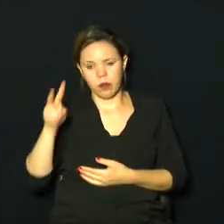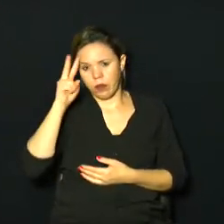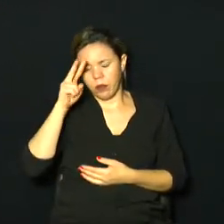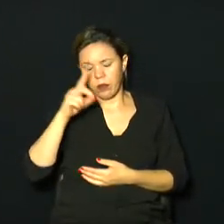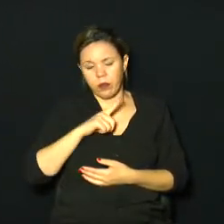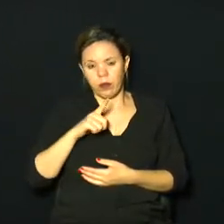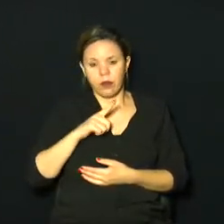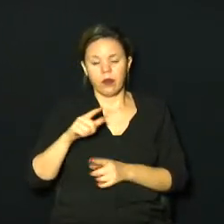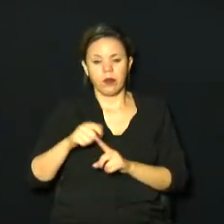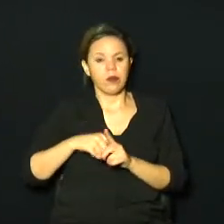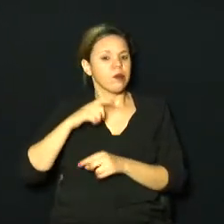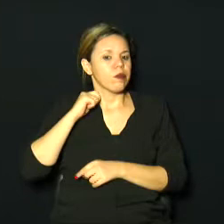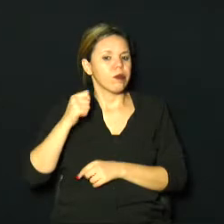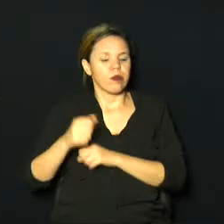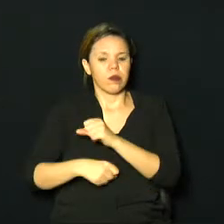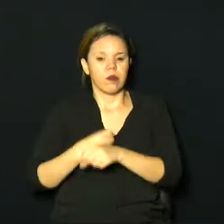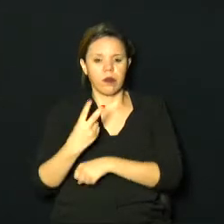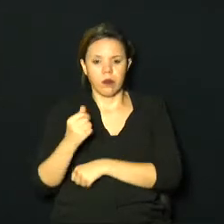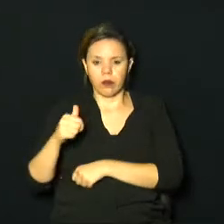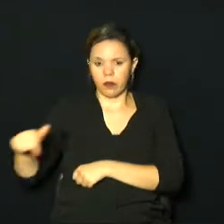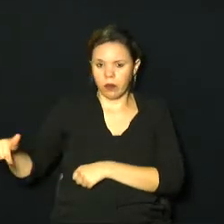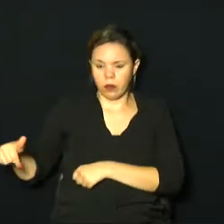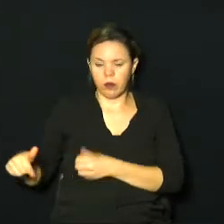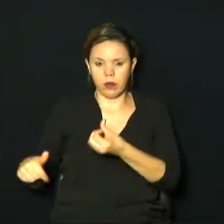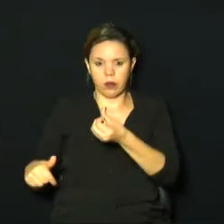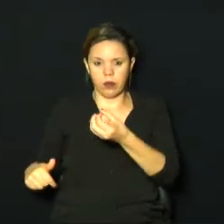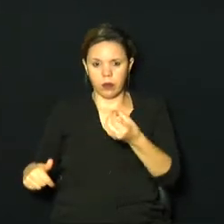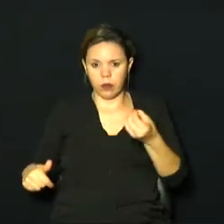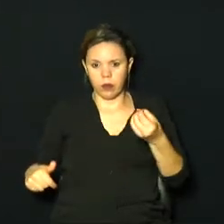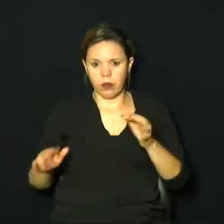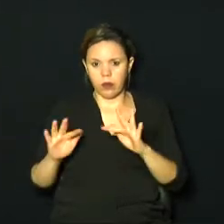abril de 2017, 600 famílias foram